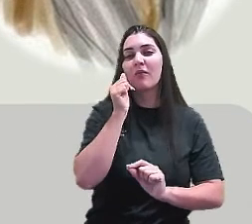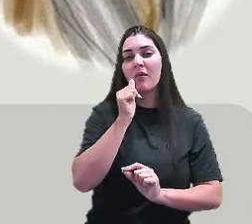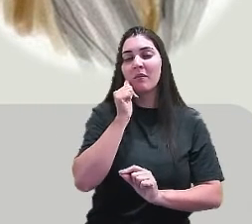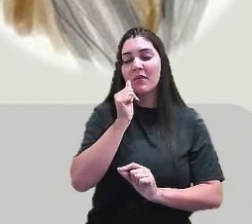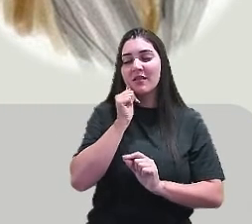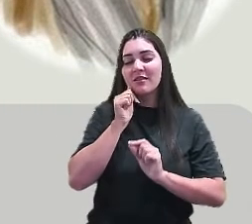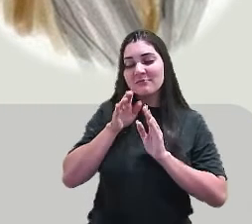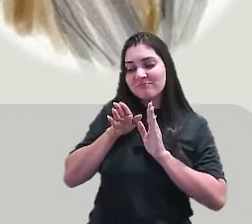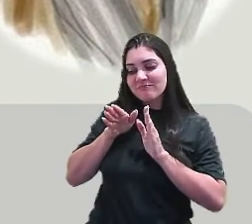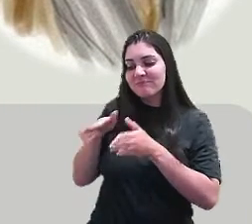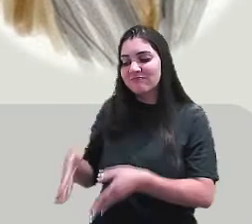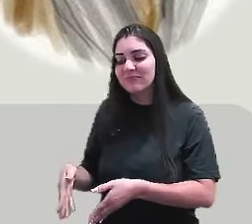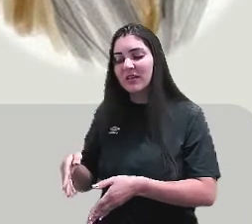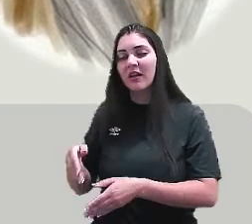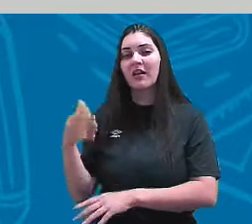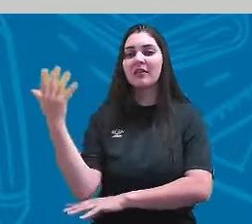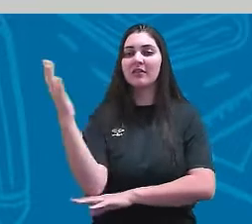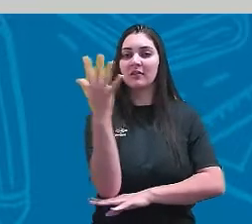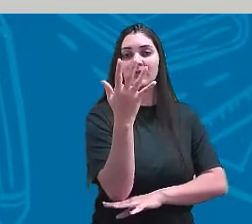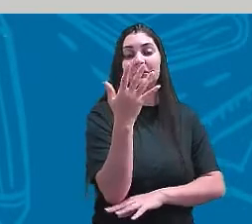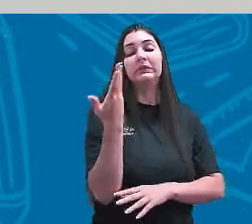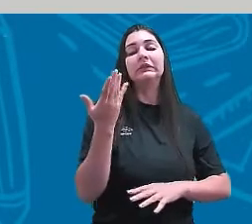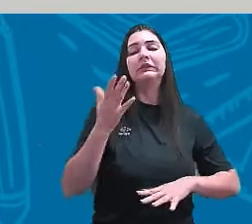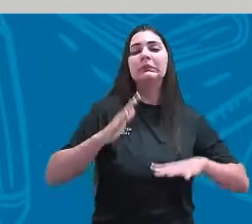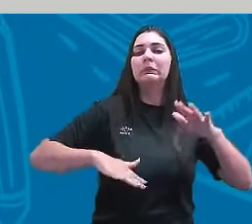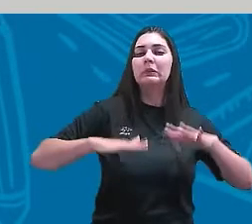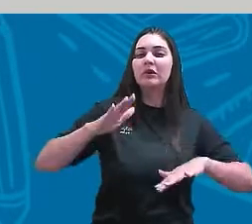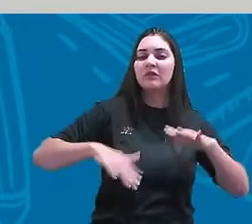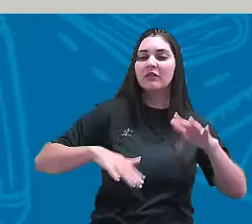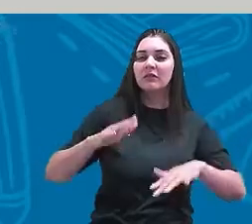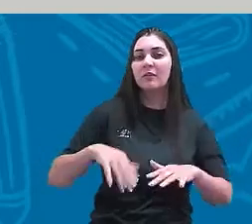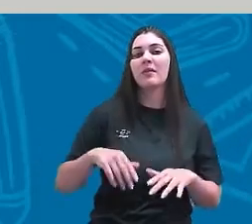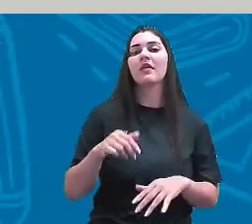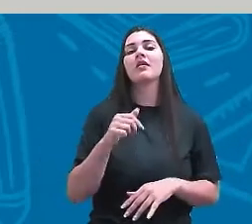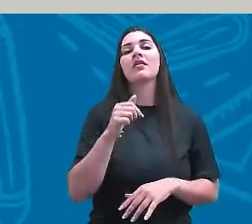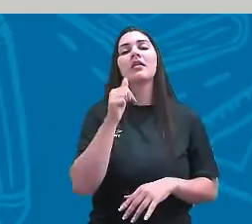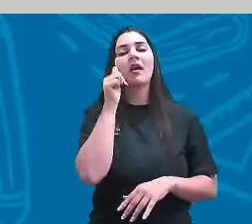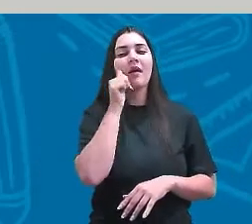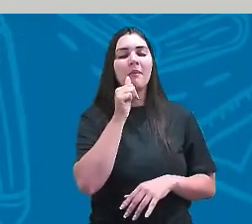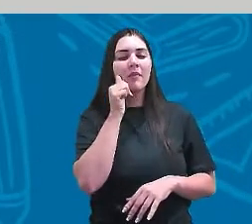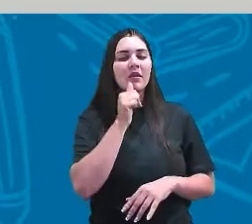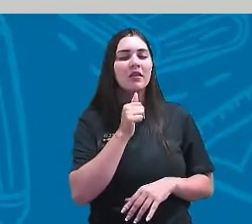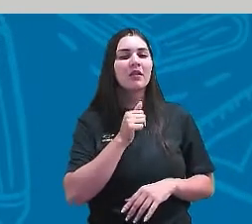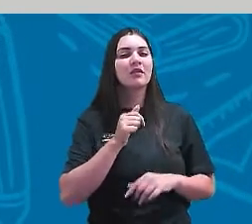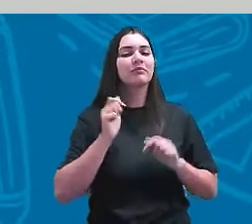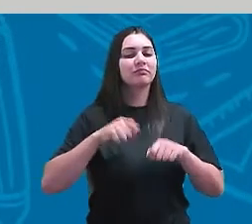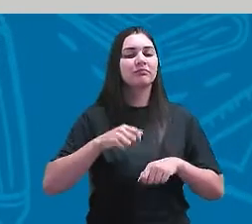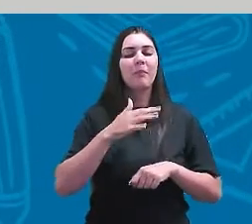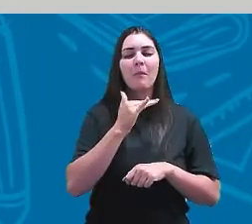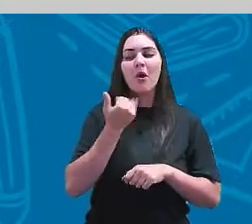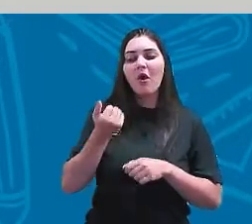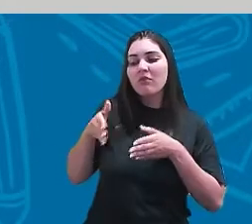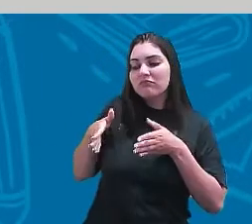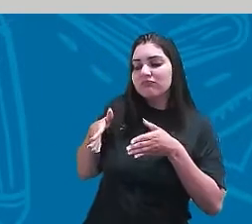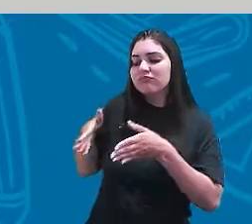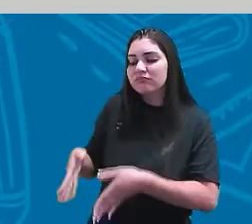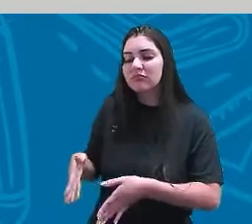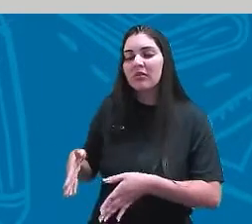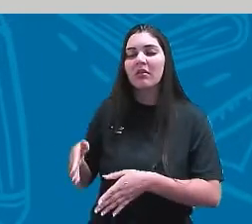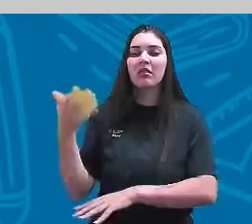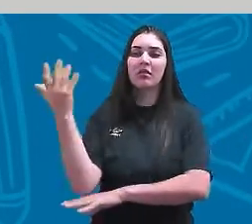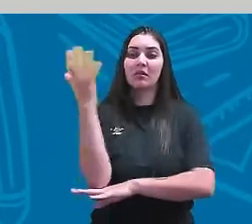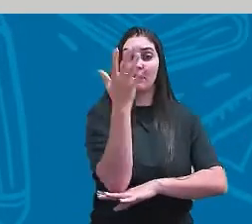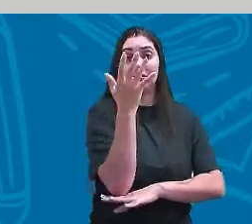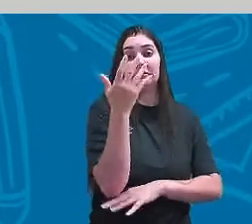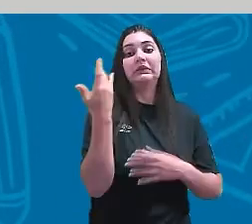mata. Vocês sabiam que provavelmente Cumado e Florzinha era uma criança que havia se enterrado na mata? Então, os mitos e lendas